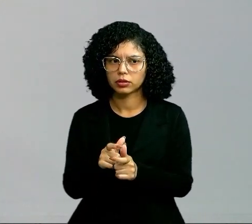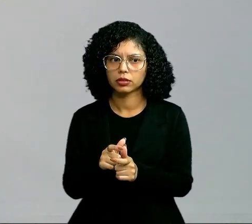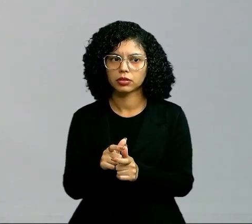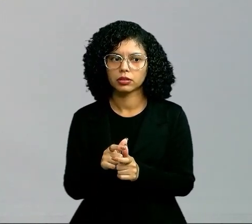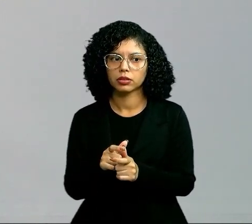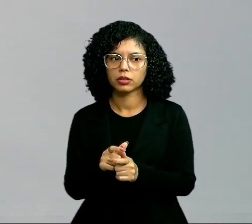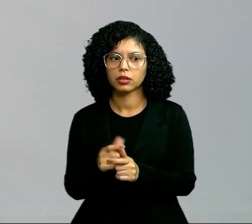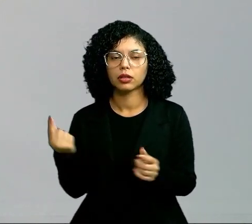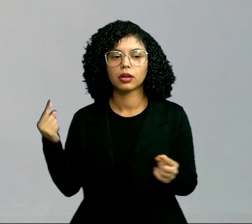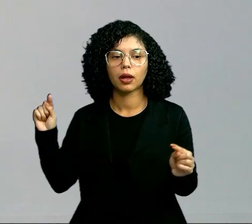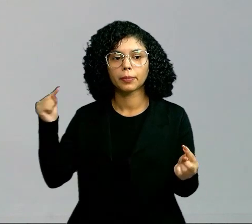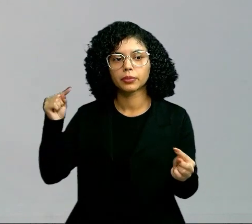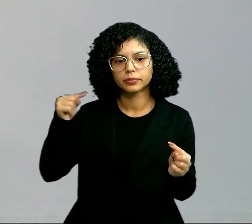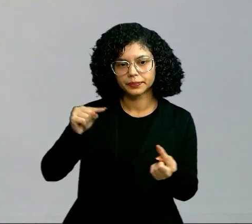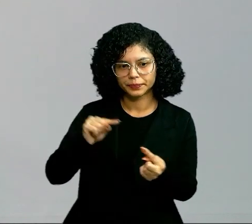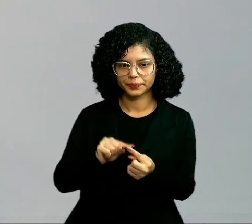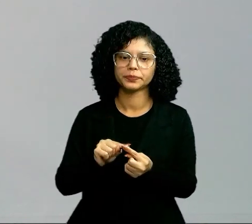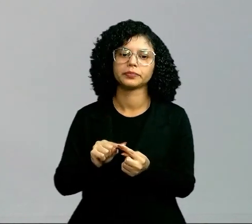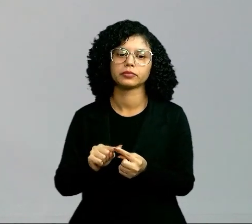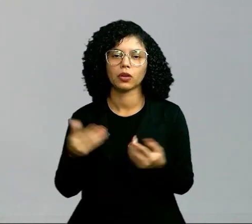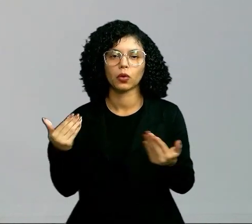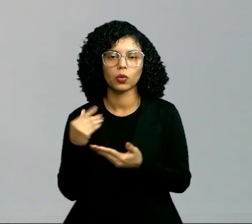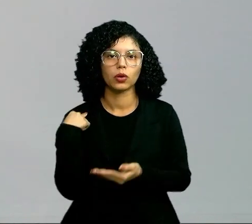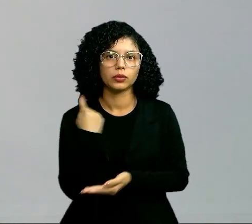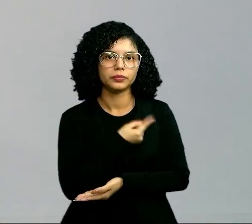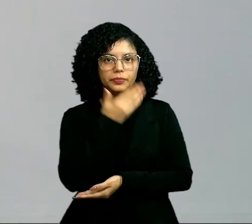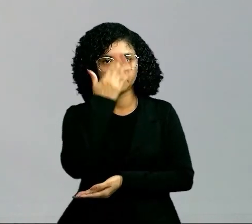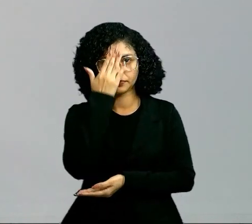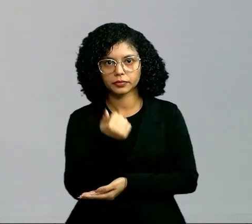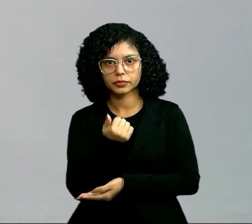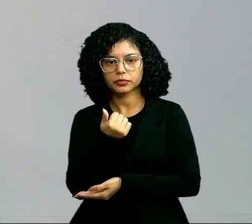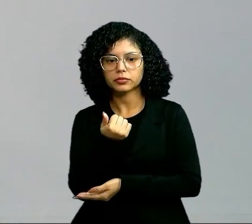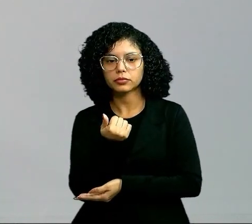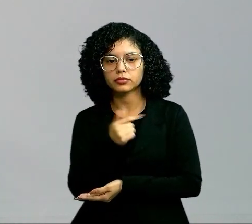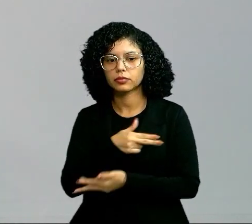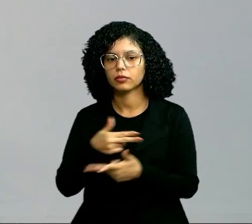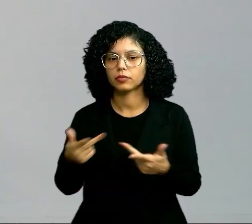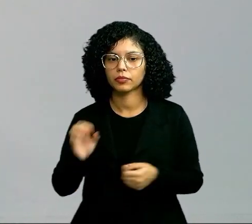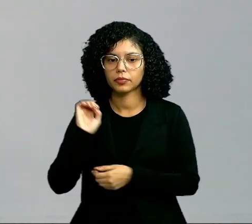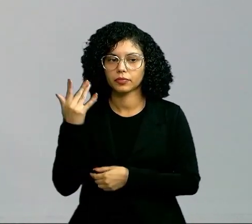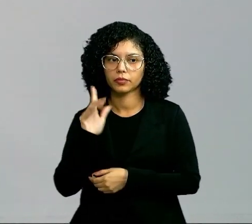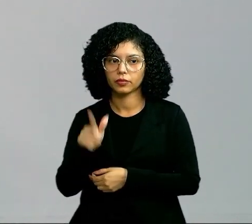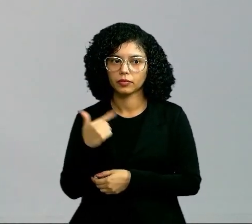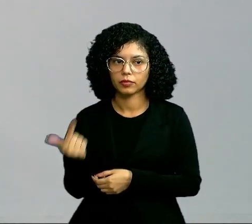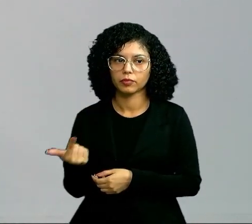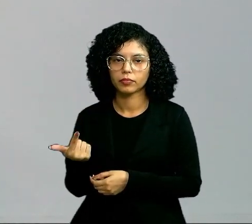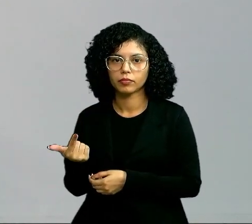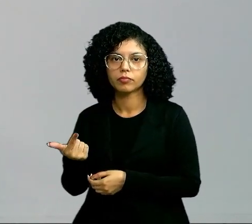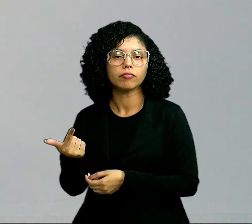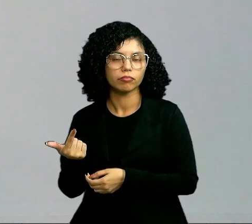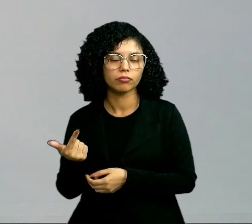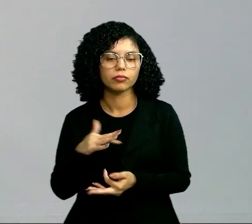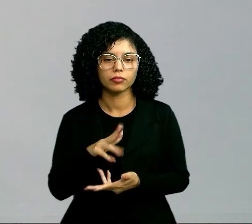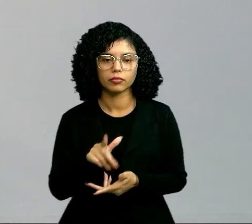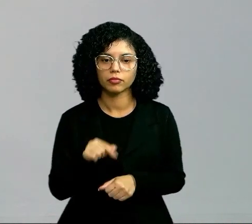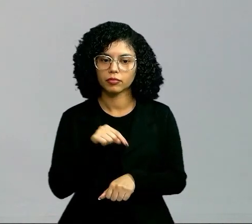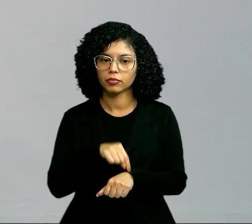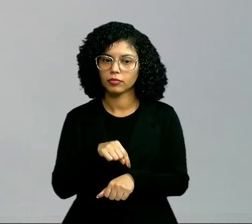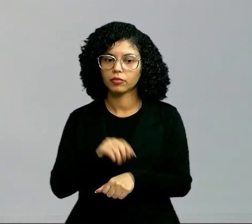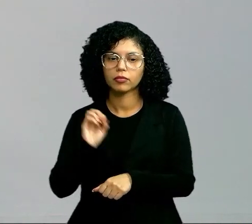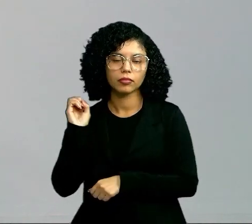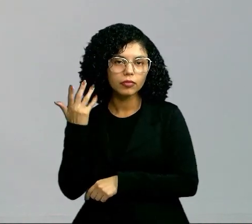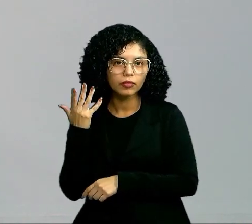de proximidade, né? Hoje em dia a gente sabe de coisas que acontecem do outro lado do mundo no mesmo instante